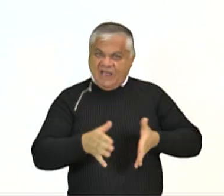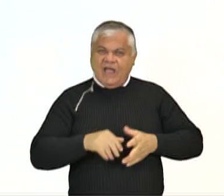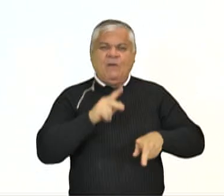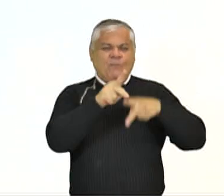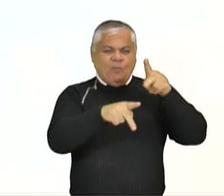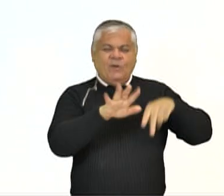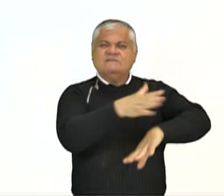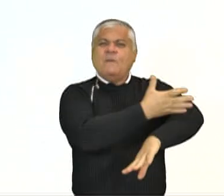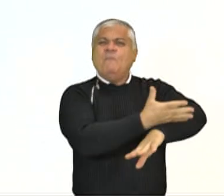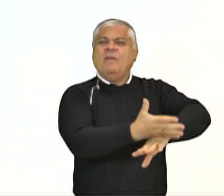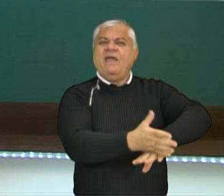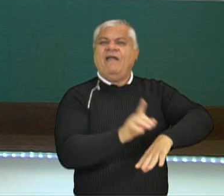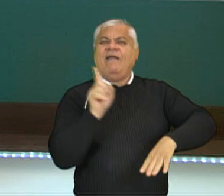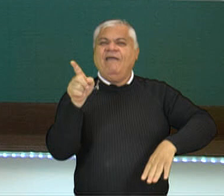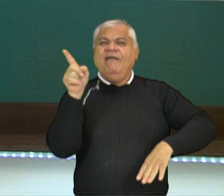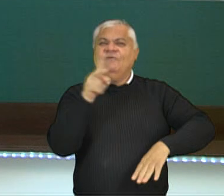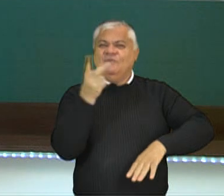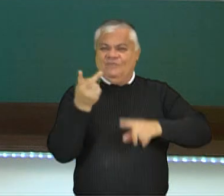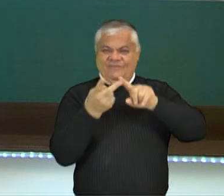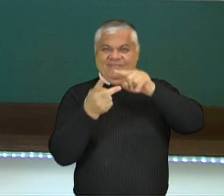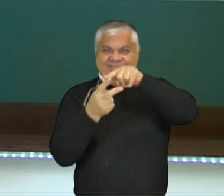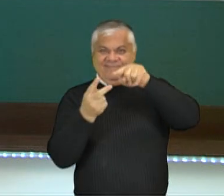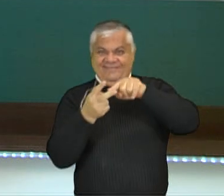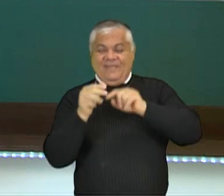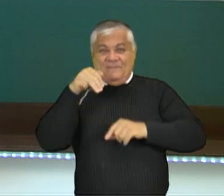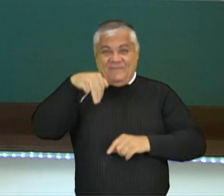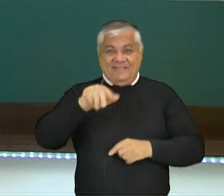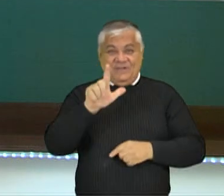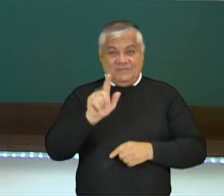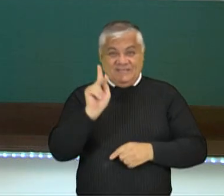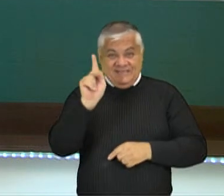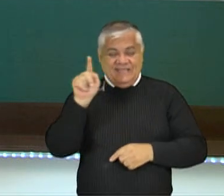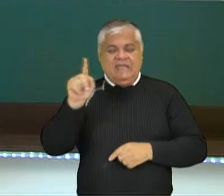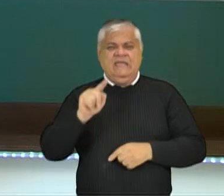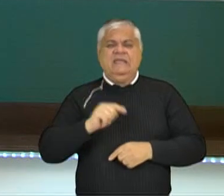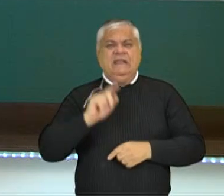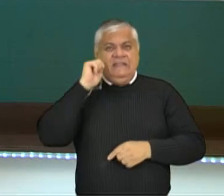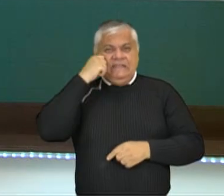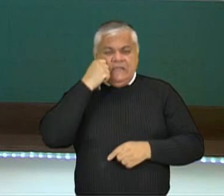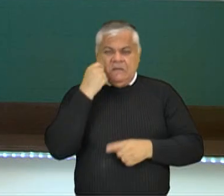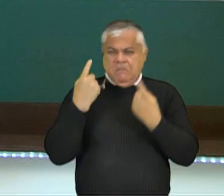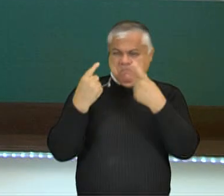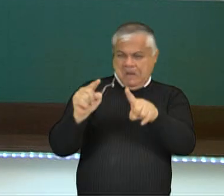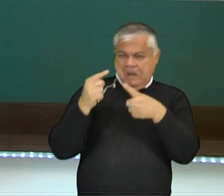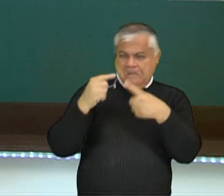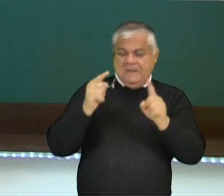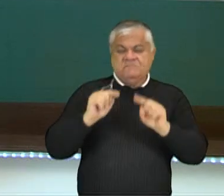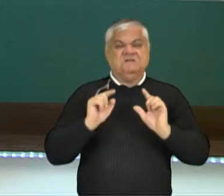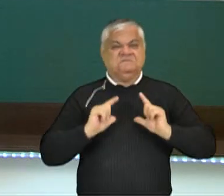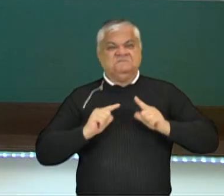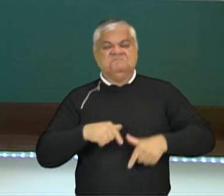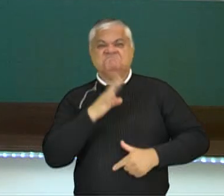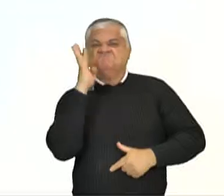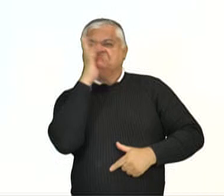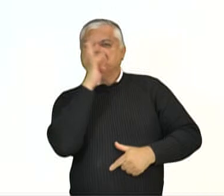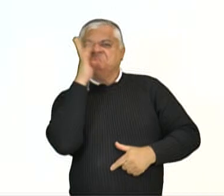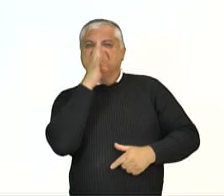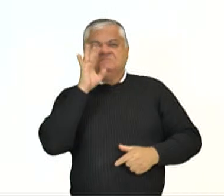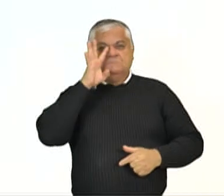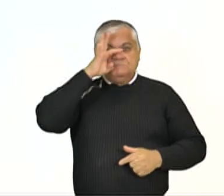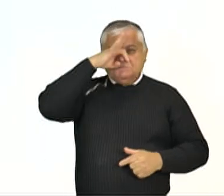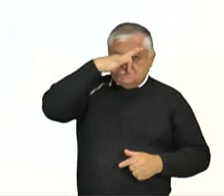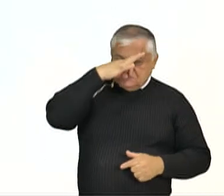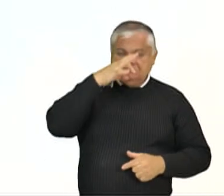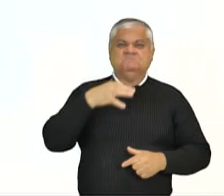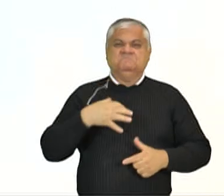população branca e assim por diante. Então muitos líderes se destacaram na luta contra o racismo nos Estados Unidos, como esses